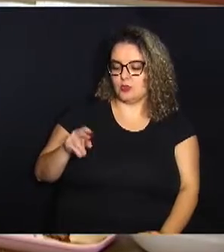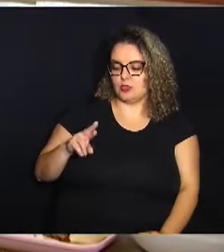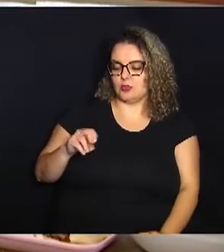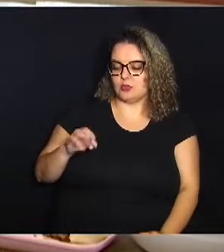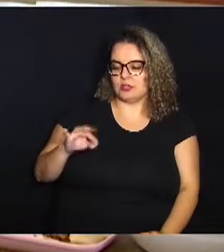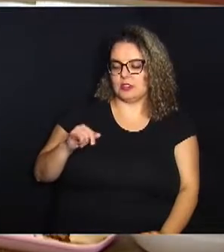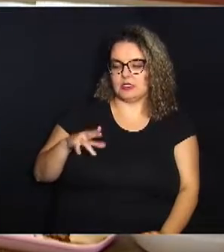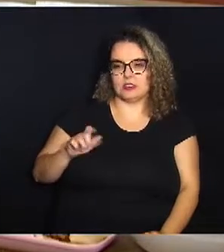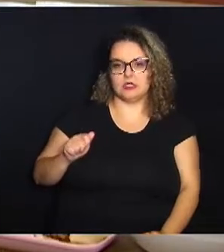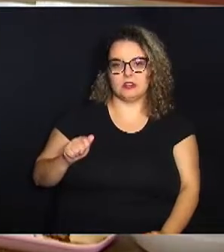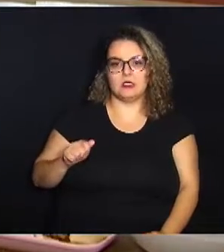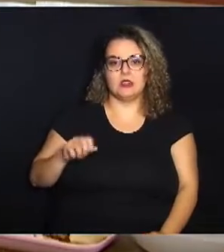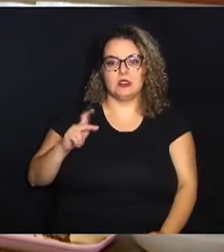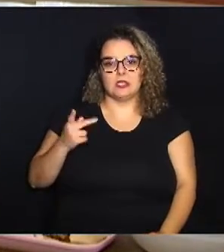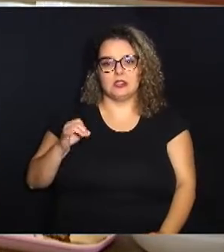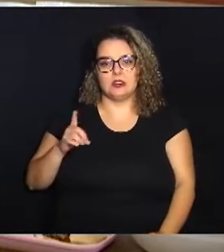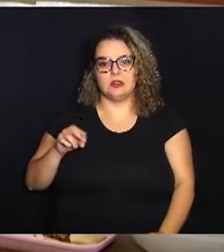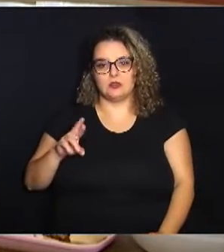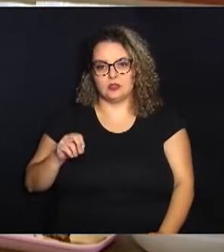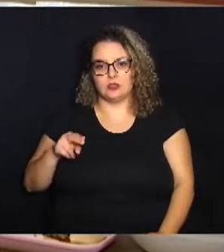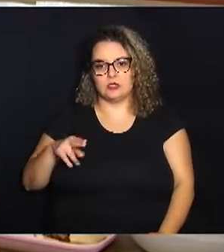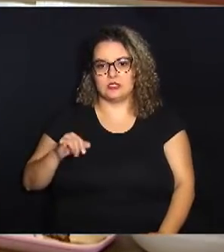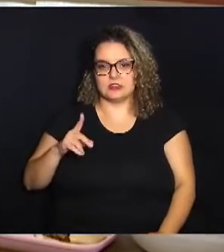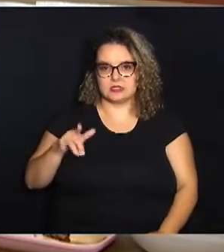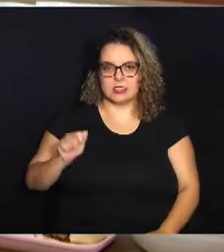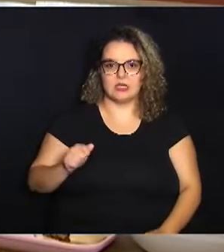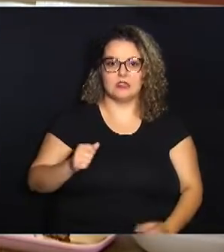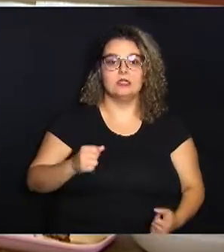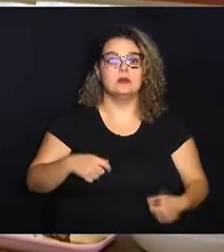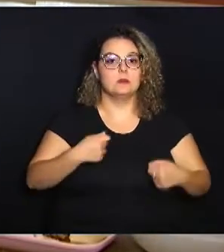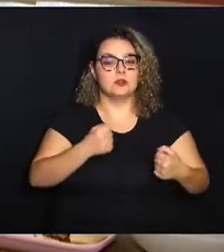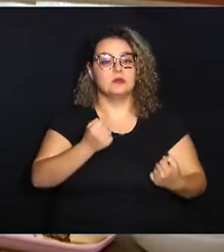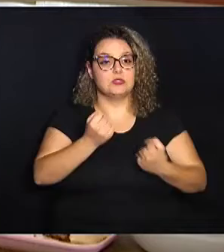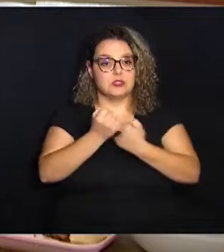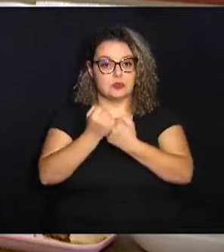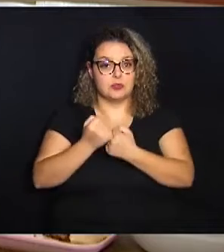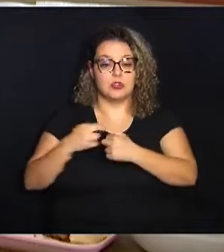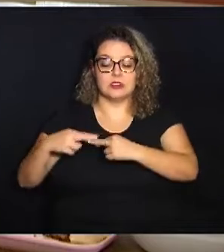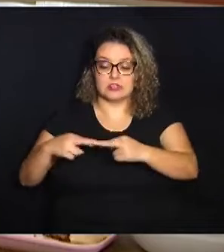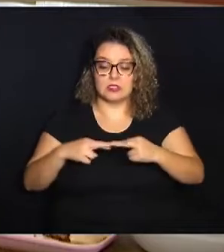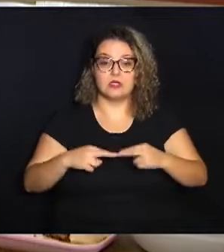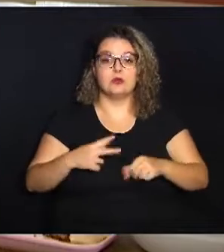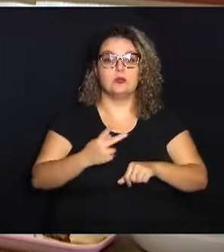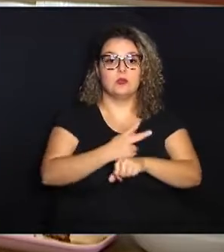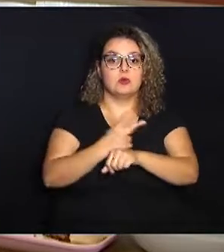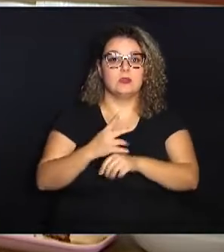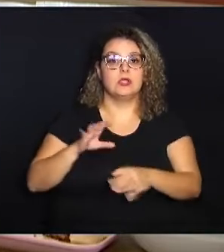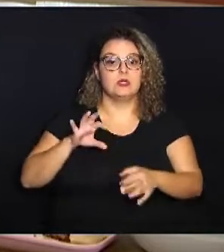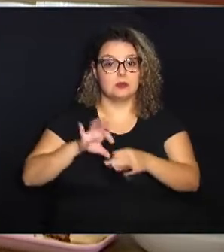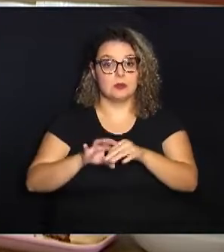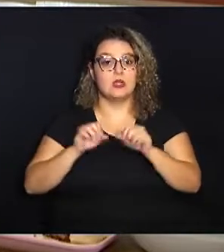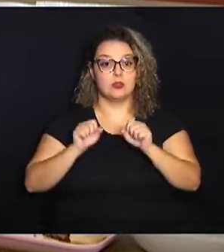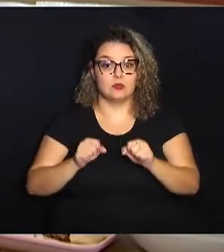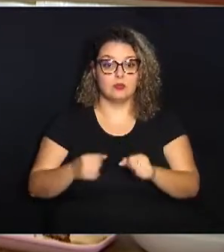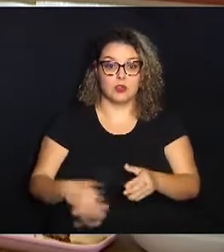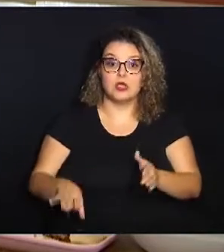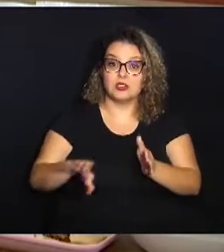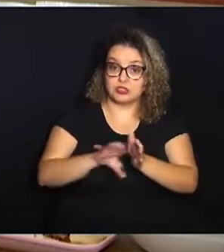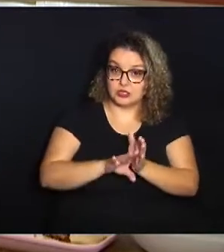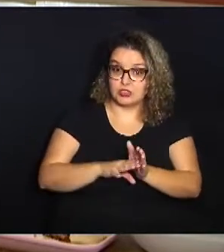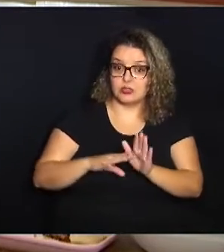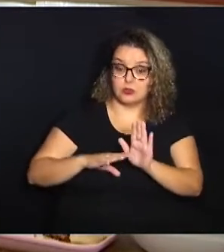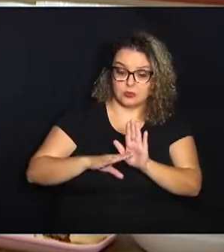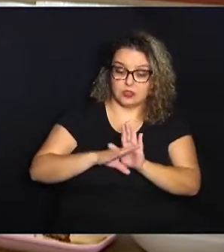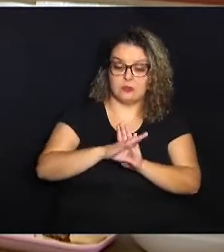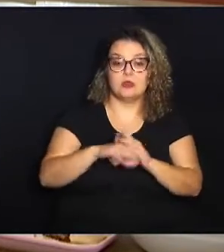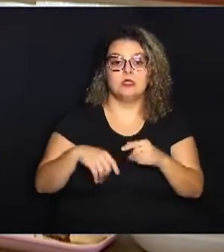né? A gente precisa trabalhar em rede, e aí eu vim buscar essas conexões para que a gente possa chegar à escala que a